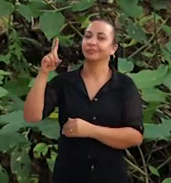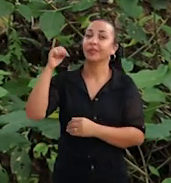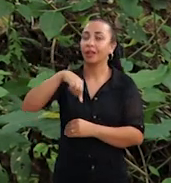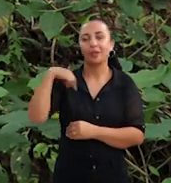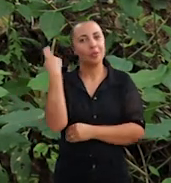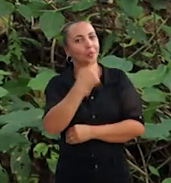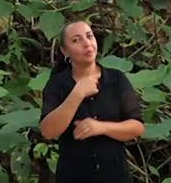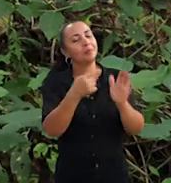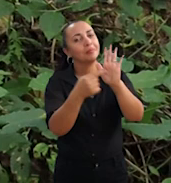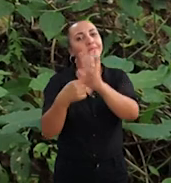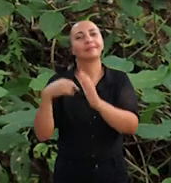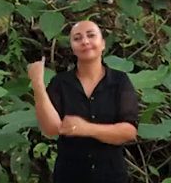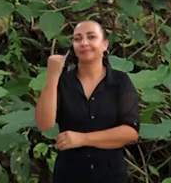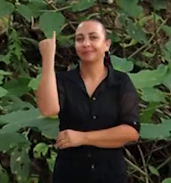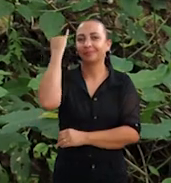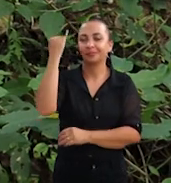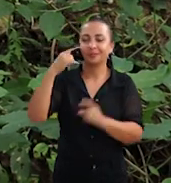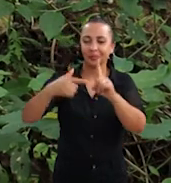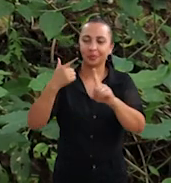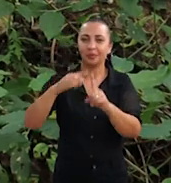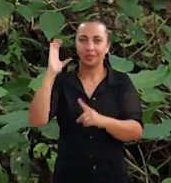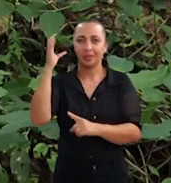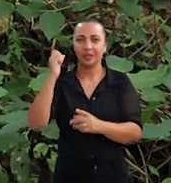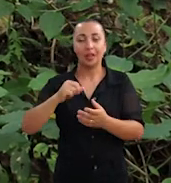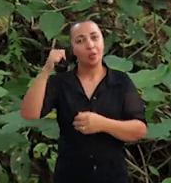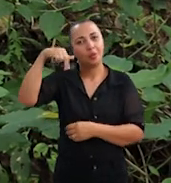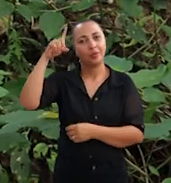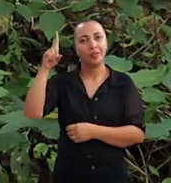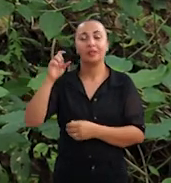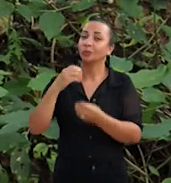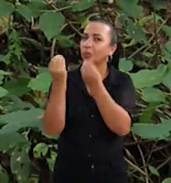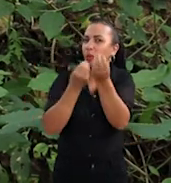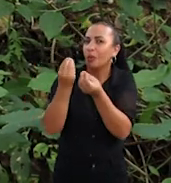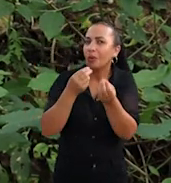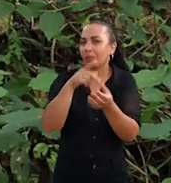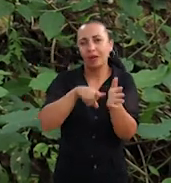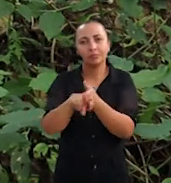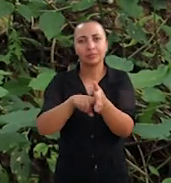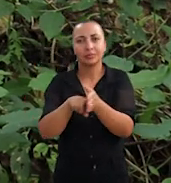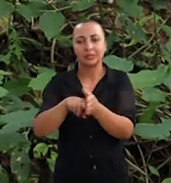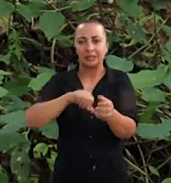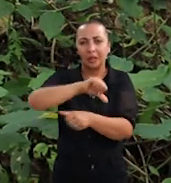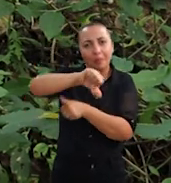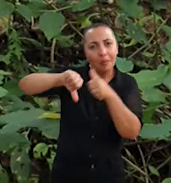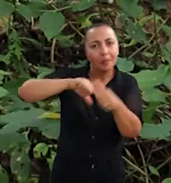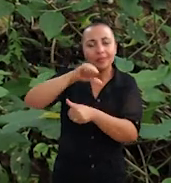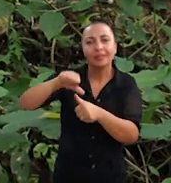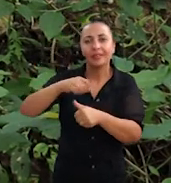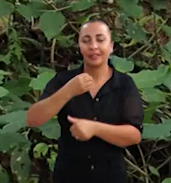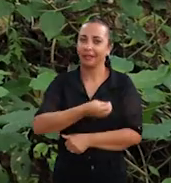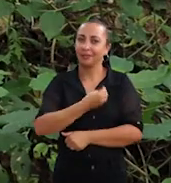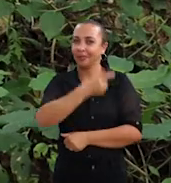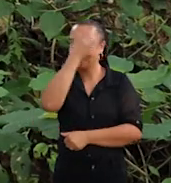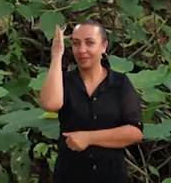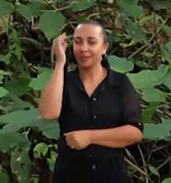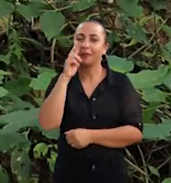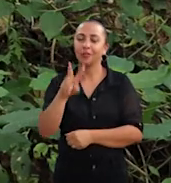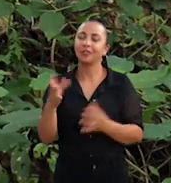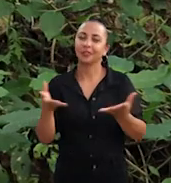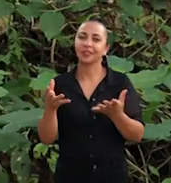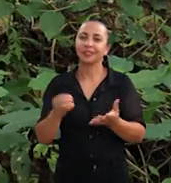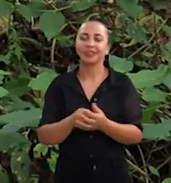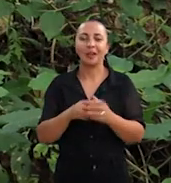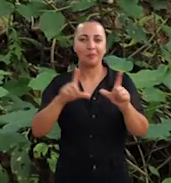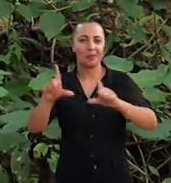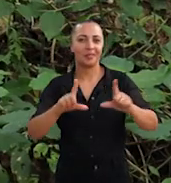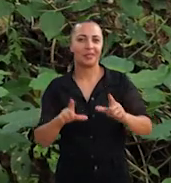nordestinas. Aqui a gente mostra a importância das produções científicas do Nordeste e como as pesquisas têm transformado a vida das pessoas. Veja agora o que